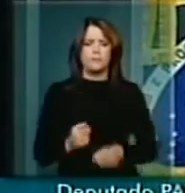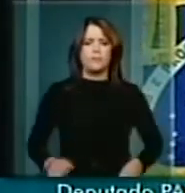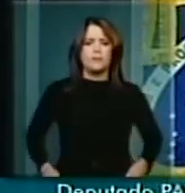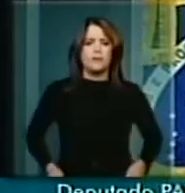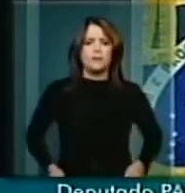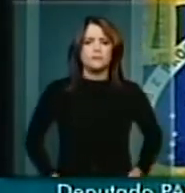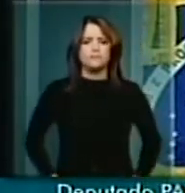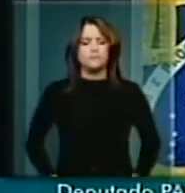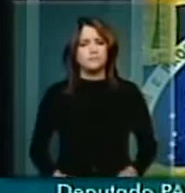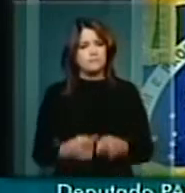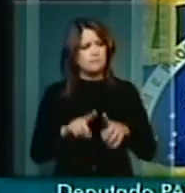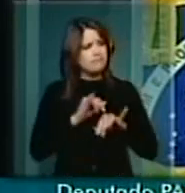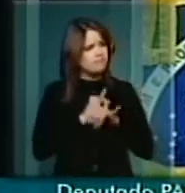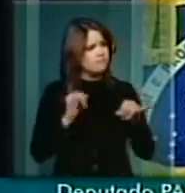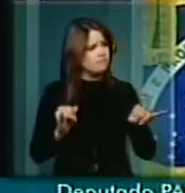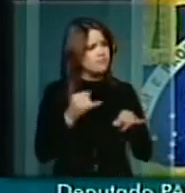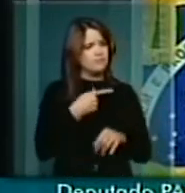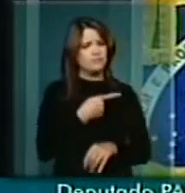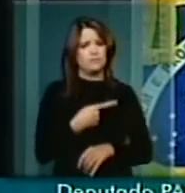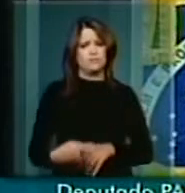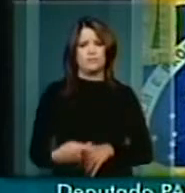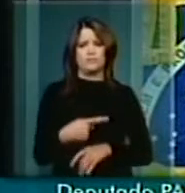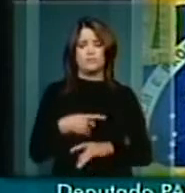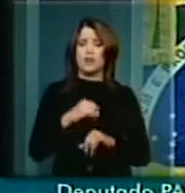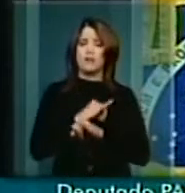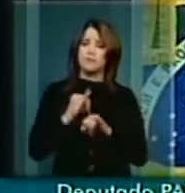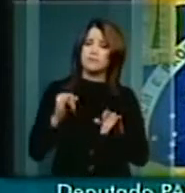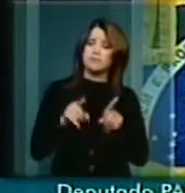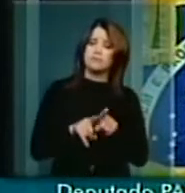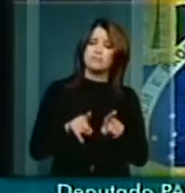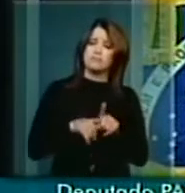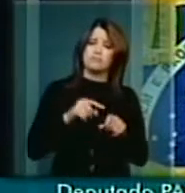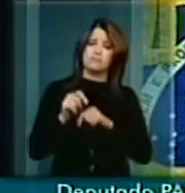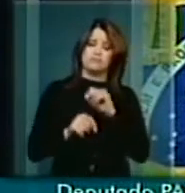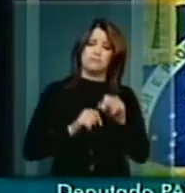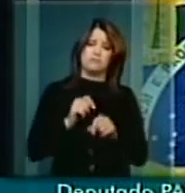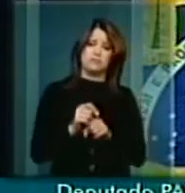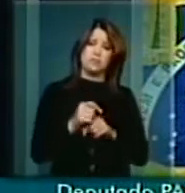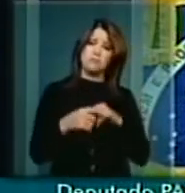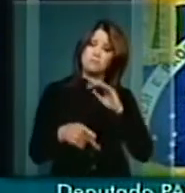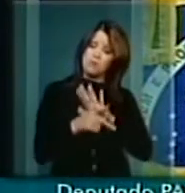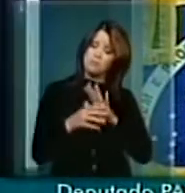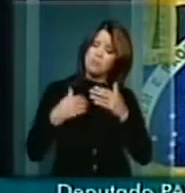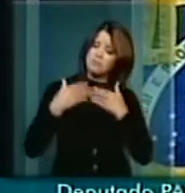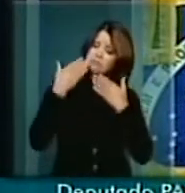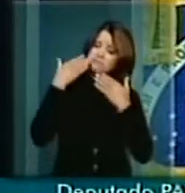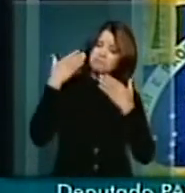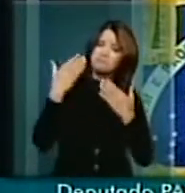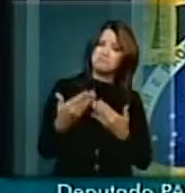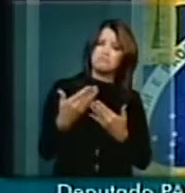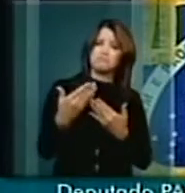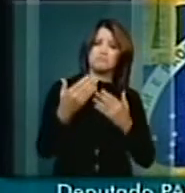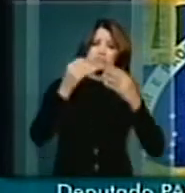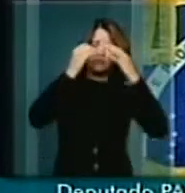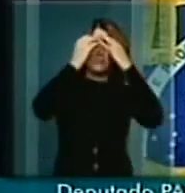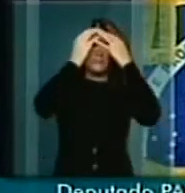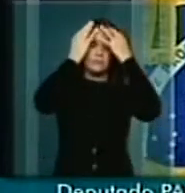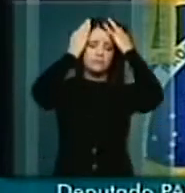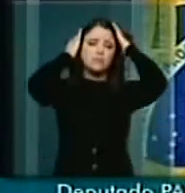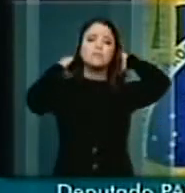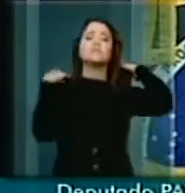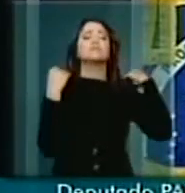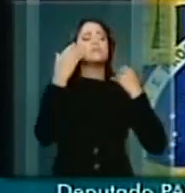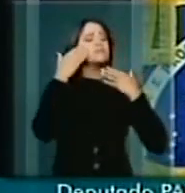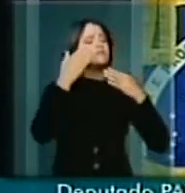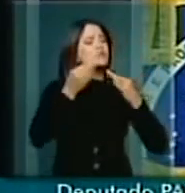Mas quero, senhor presidente, dizer também do meu agradecimento a